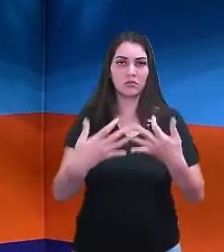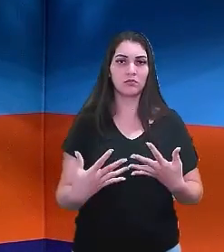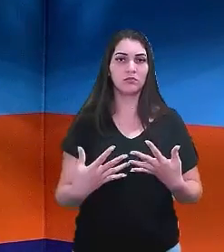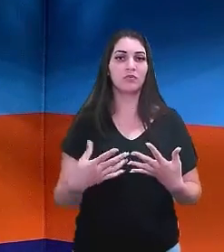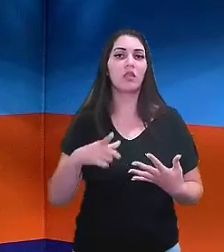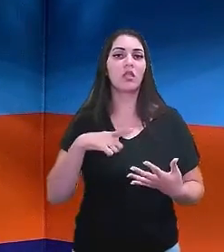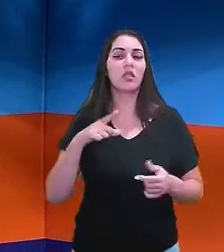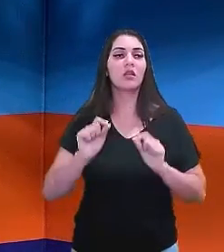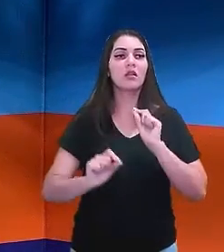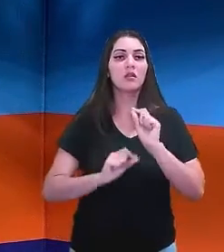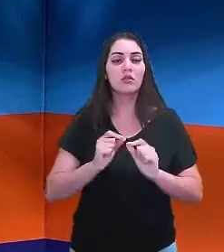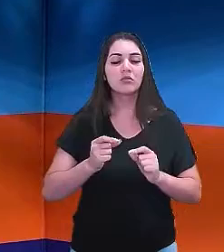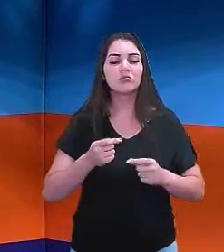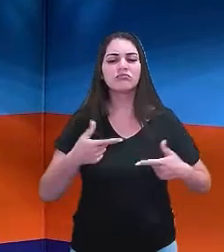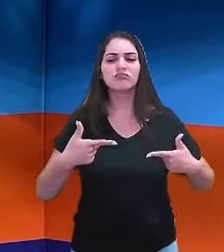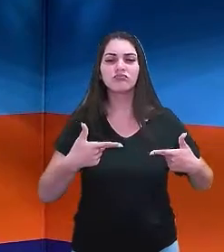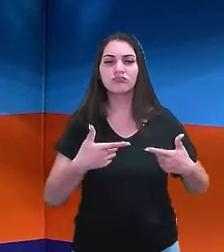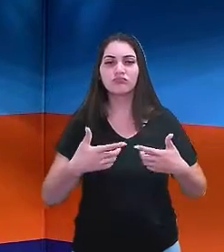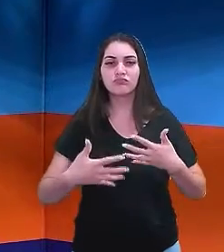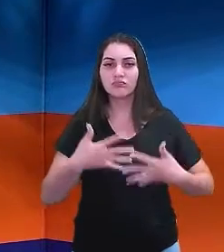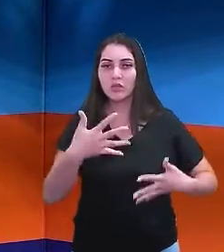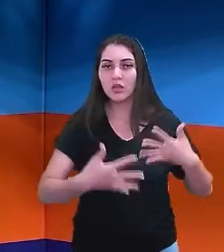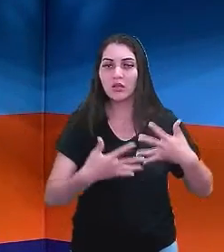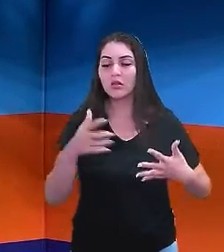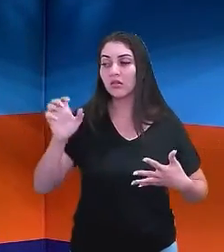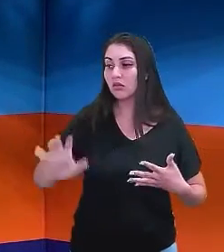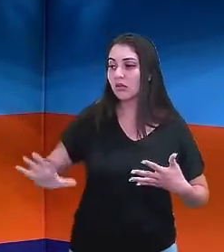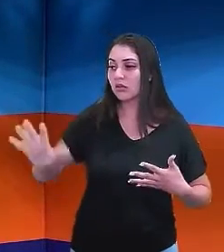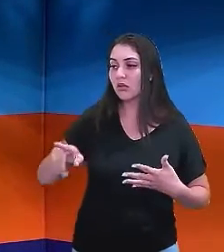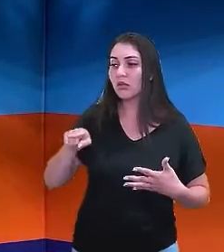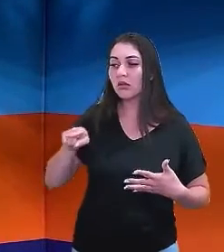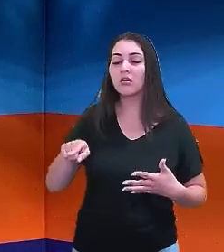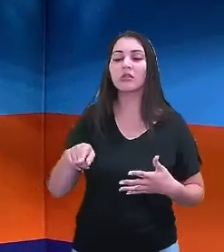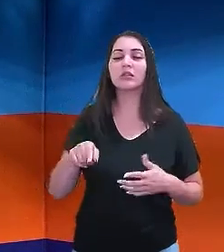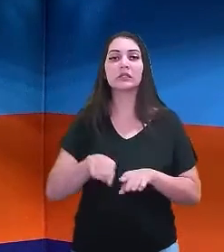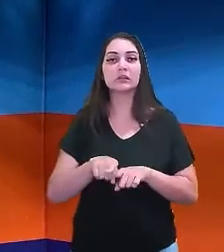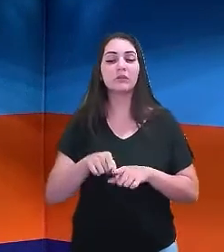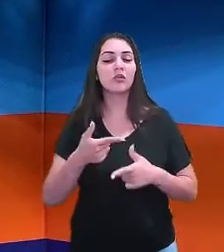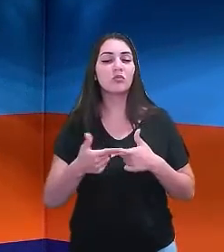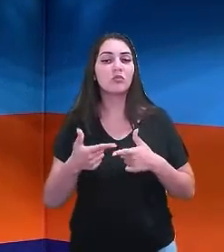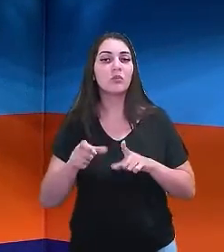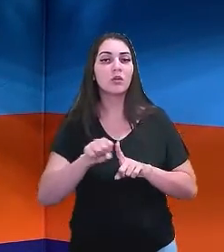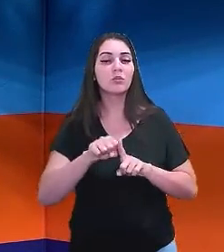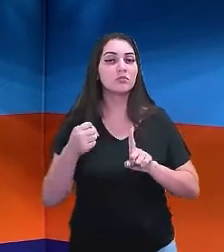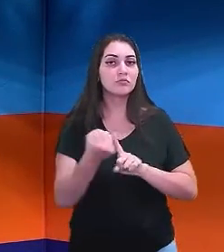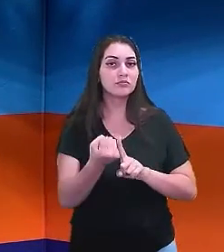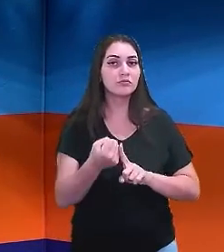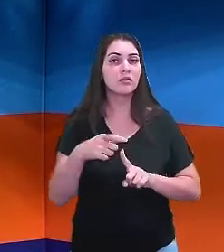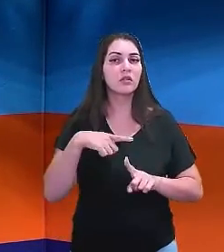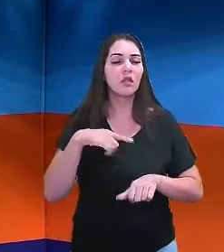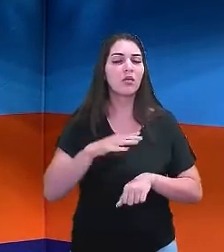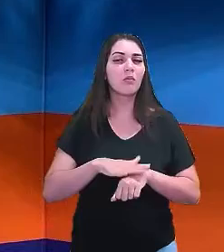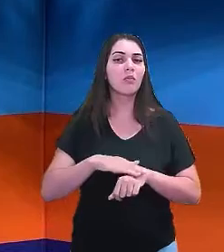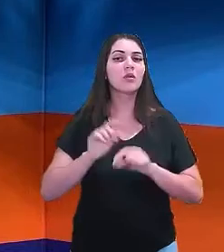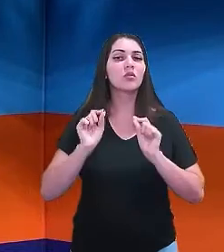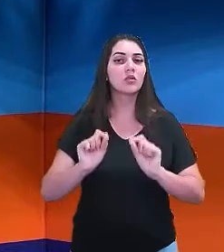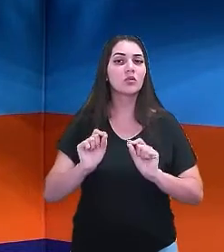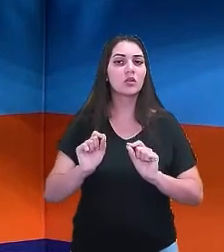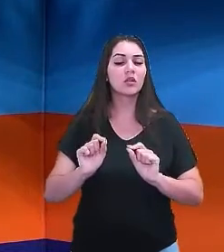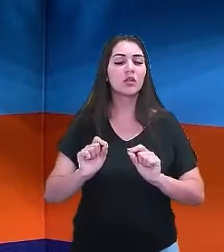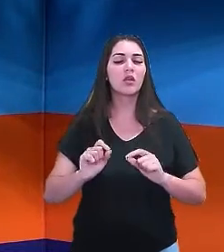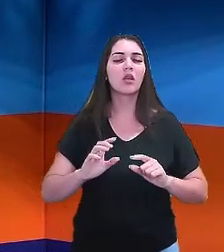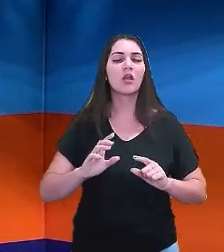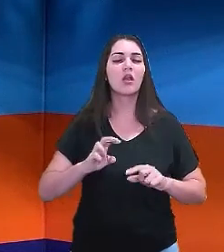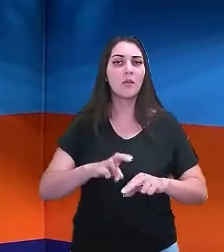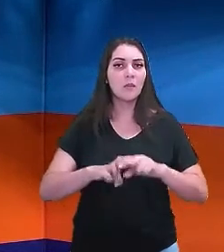A questão dos conflitos na Europa, da questão social que naquele momento, em decorrência da